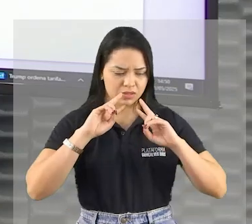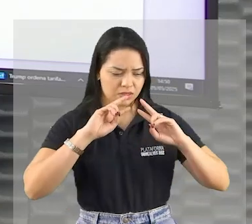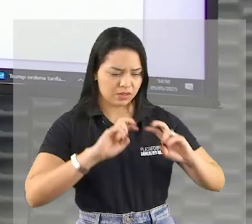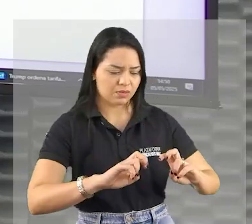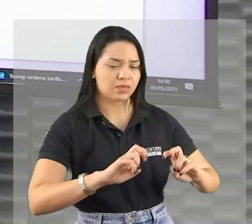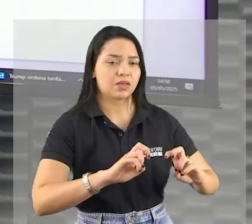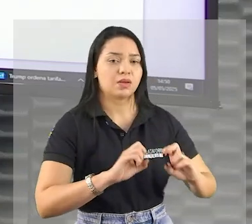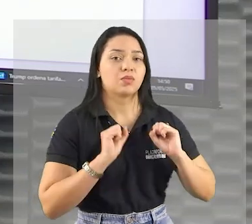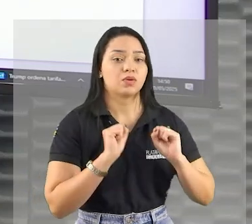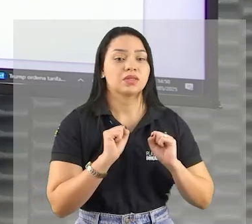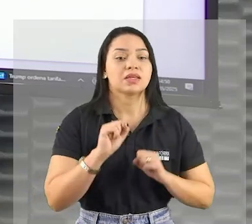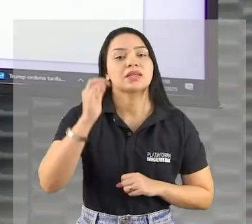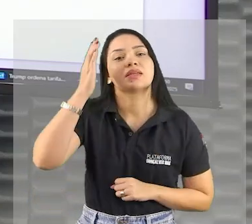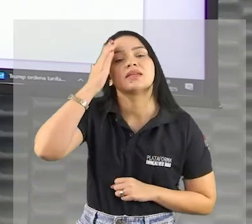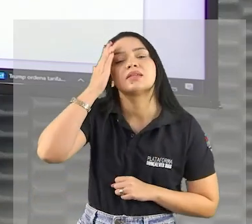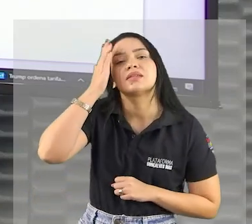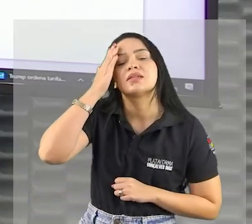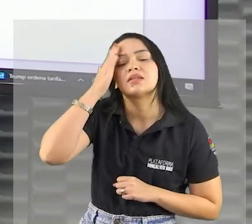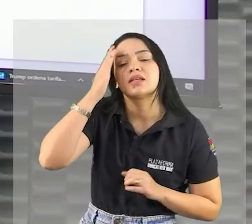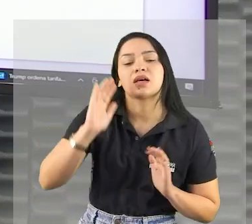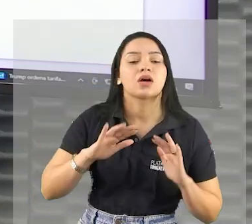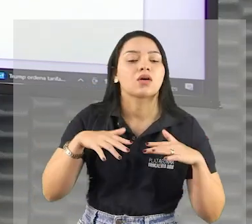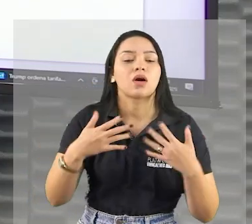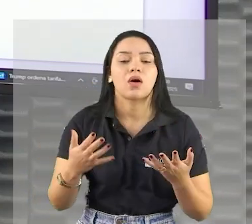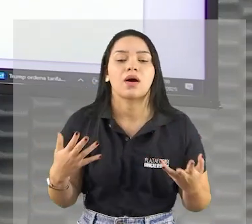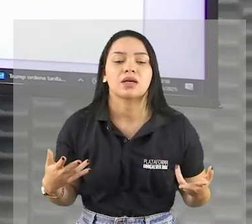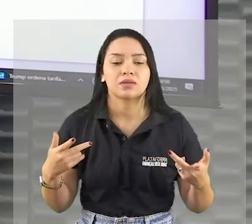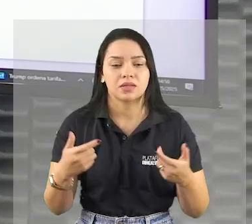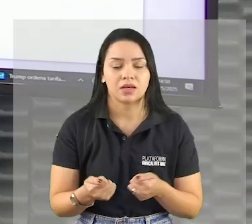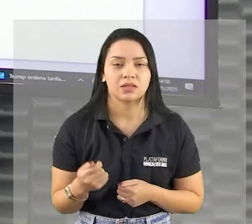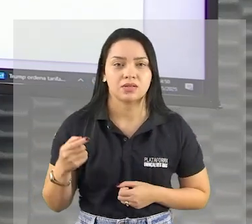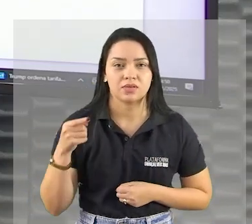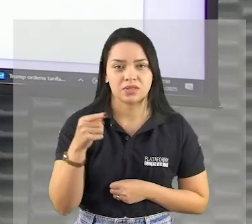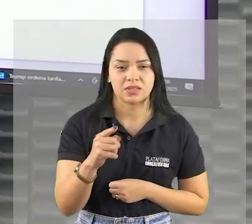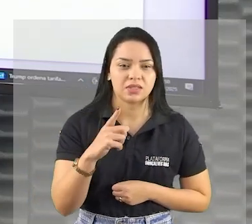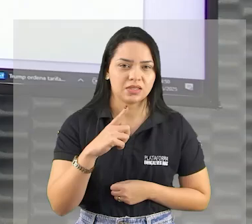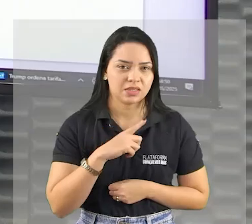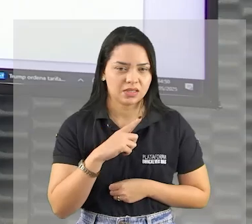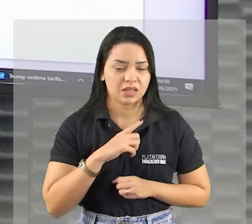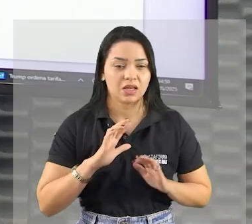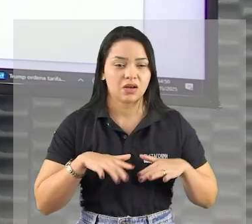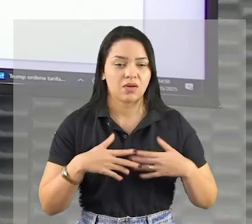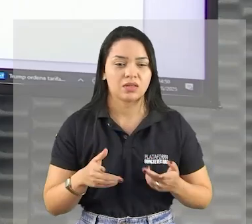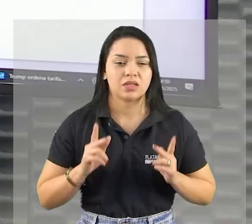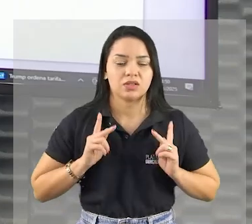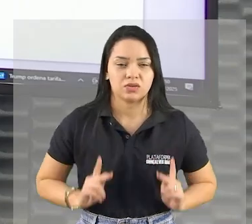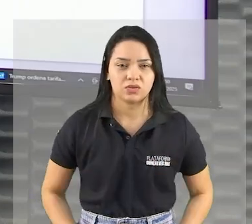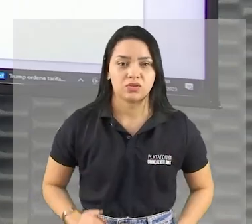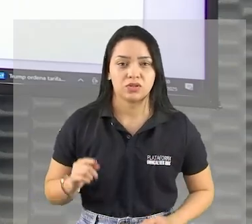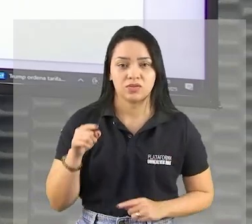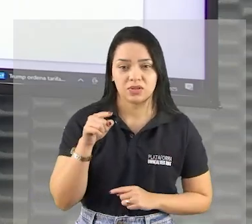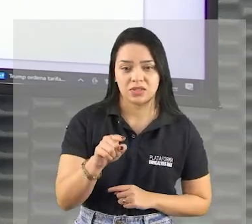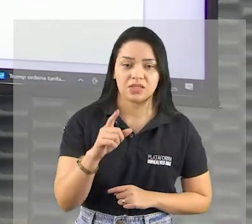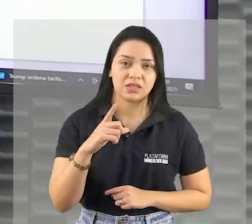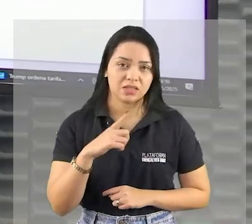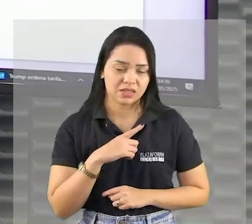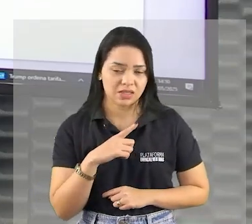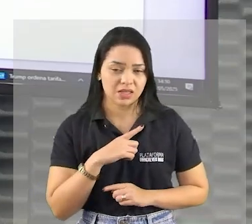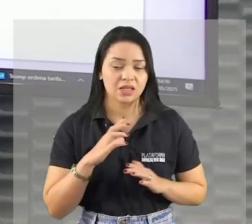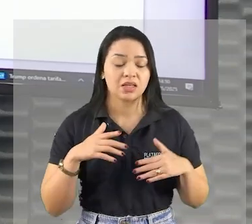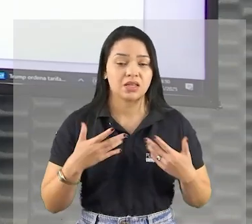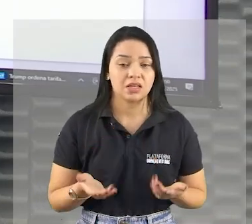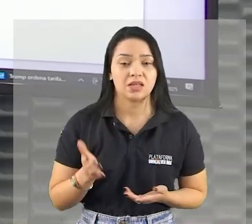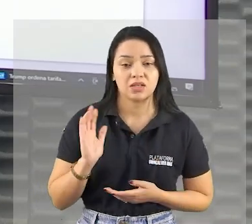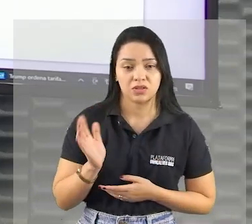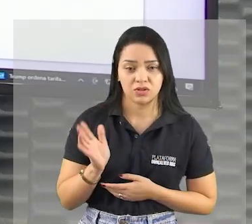pouquinho para tentar entender quais são as habilidades que você tem, quais são as atitudes que você adota e que já